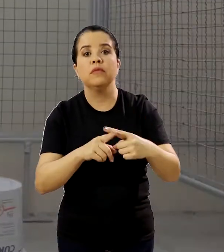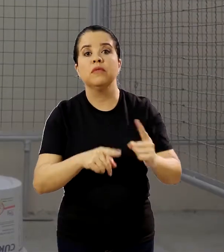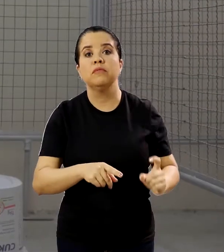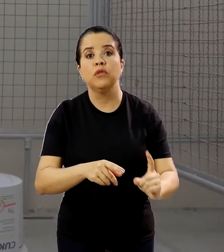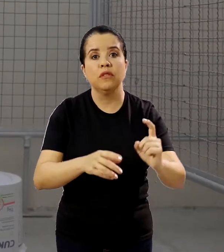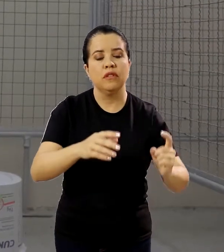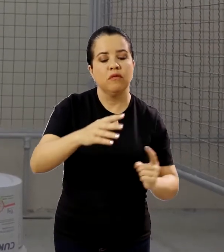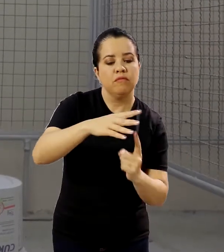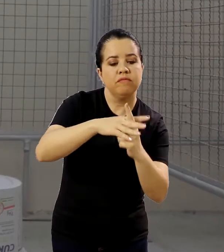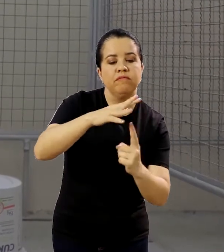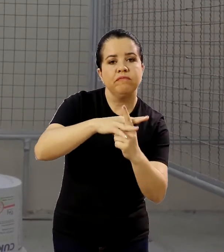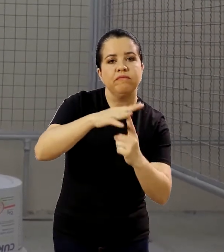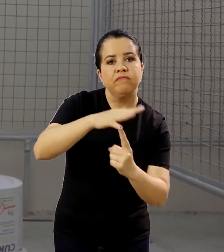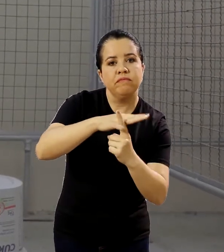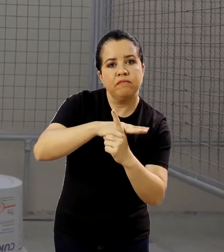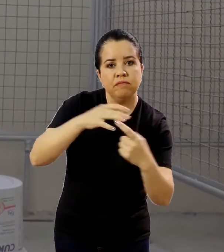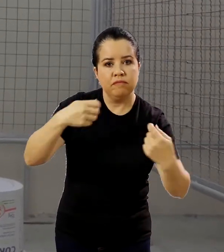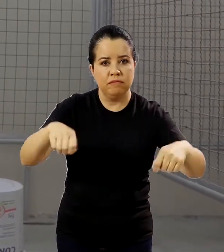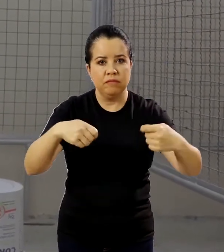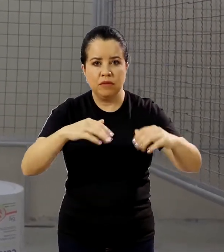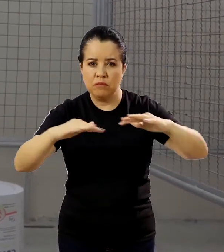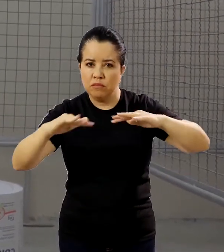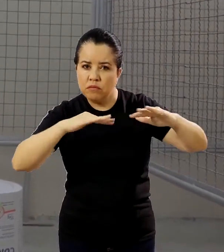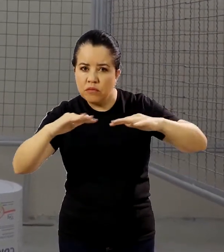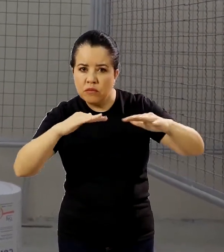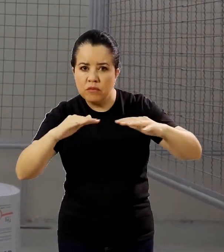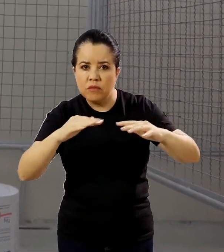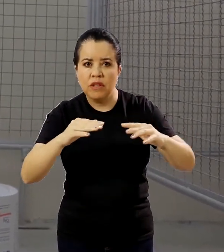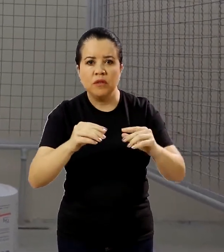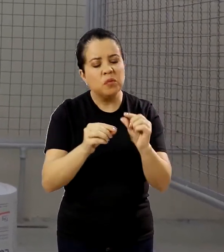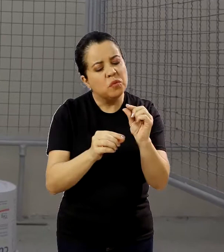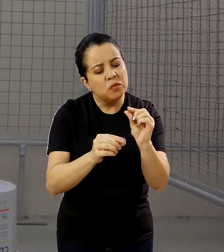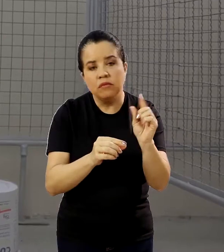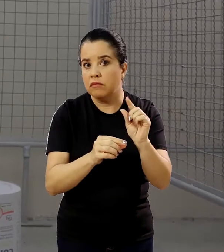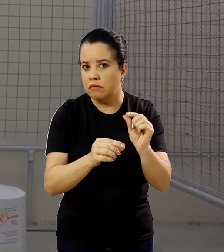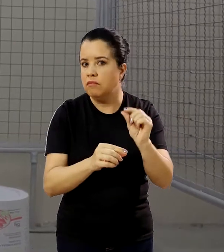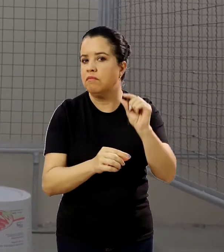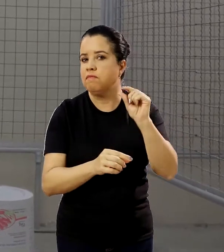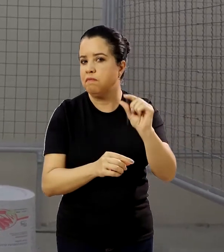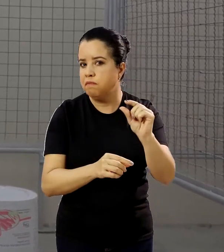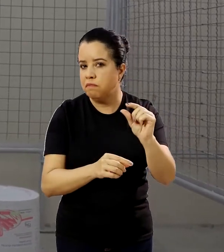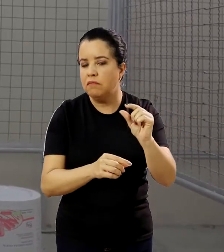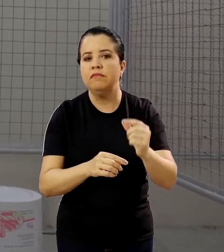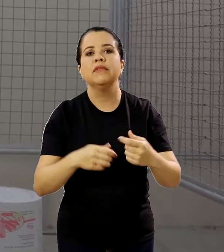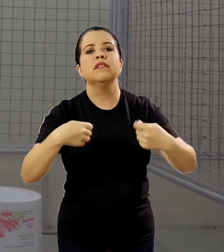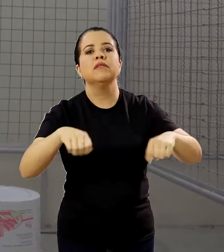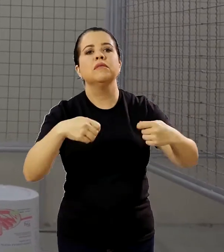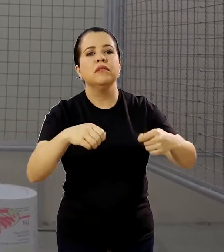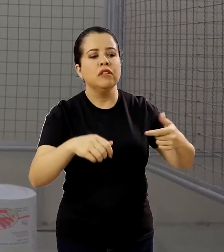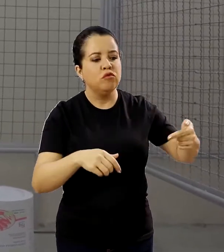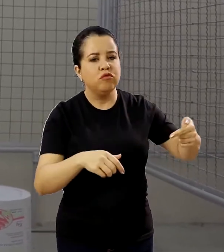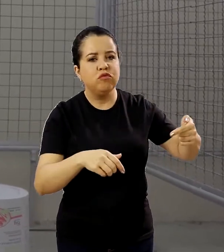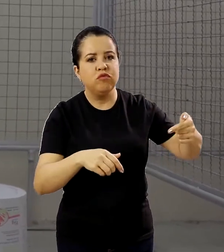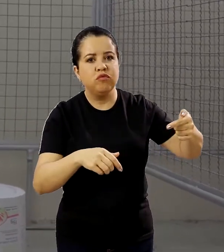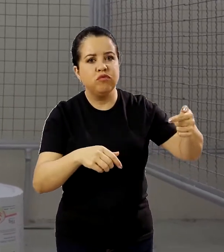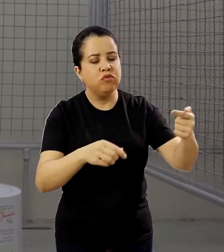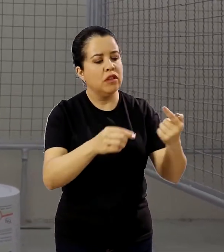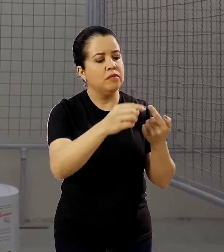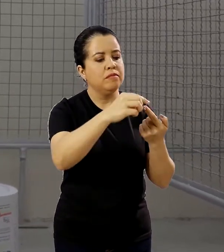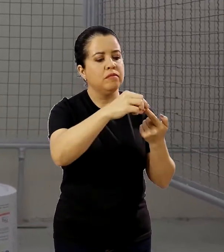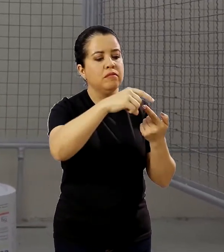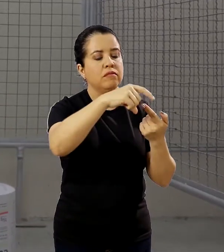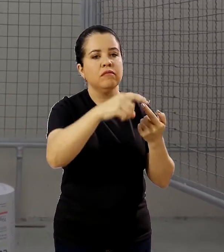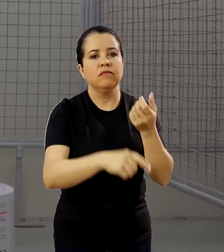Esses furos de baixo tem que ser grandes para que possa permitir a passagem das minhocas. Então aqui no caso está usando uma broca de 6 mm para